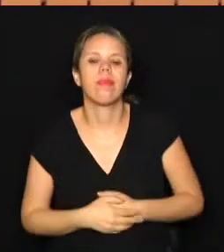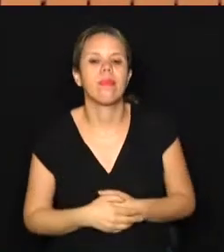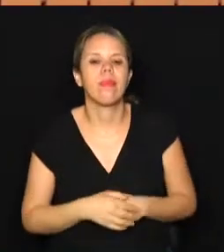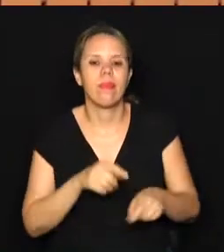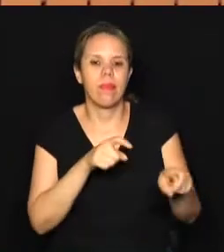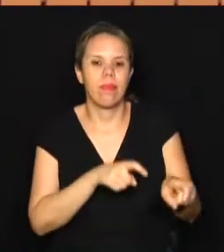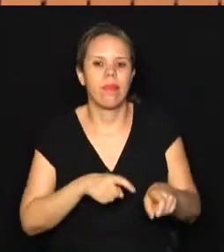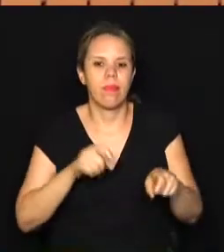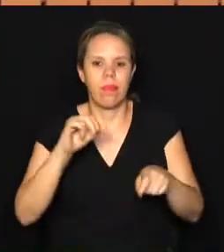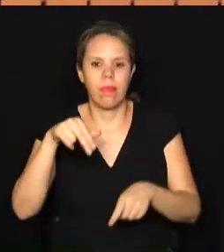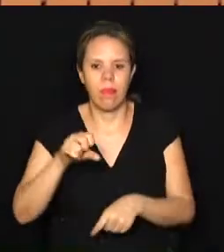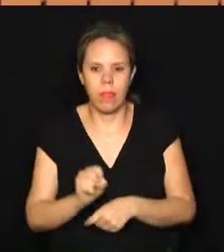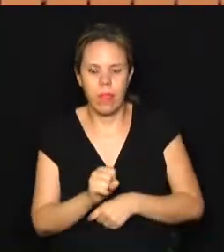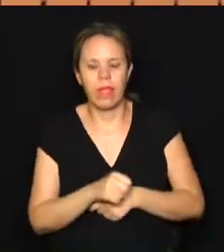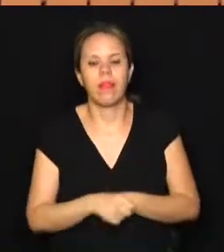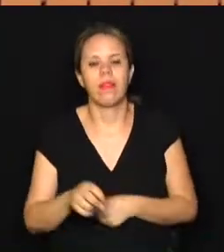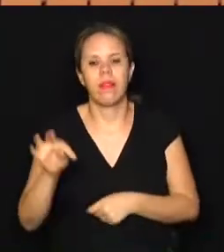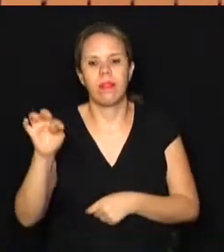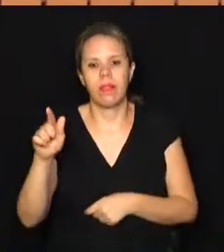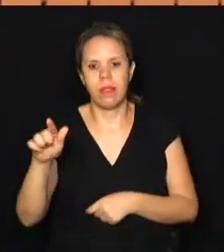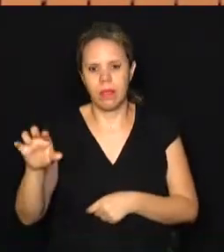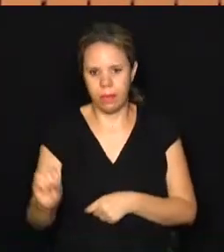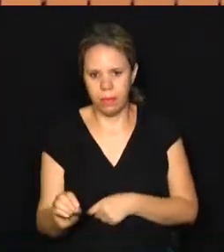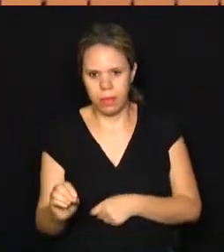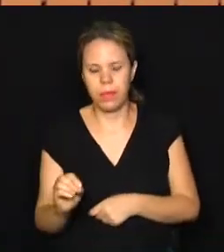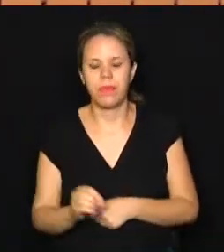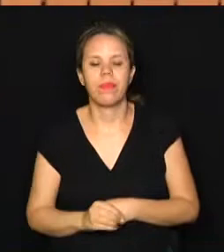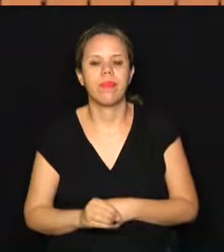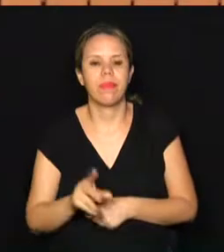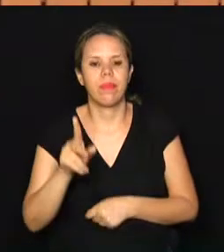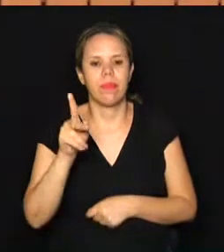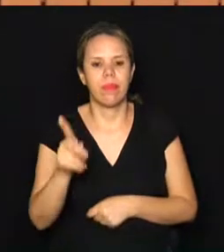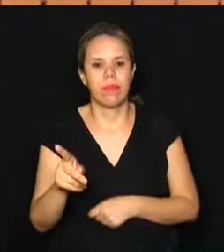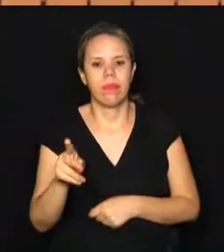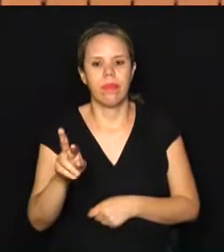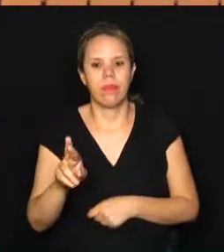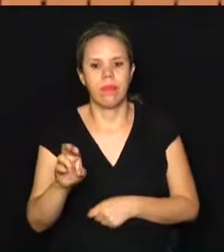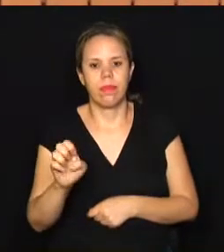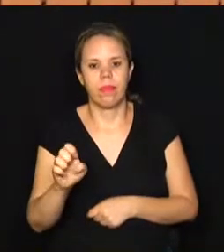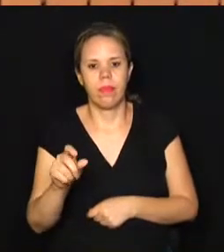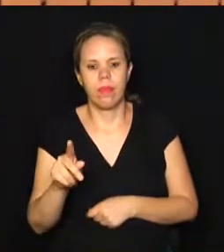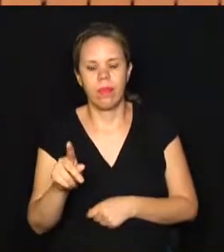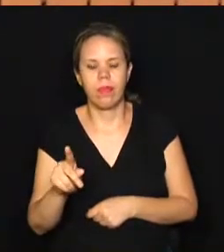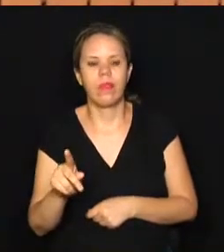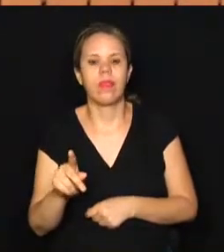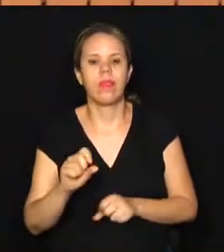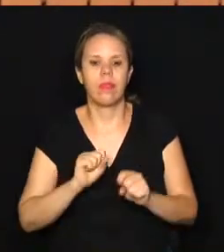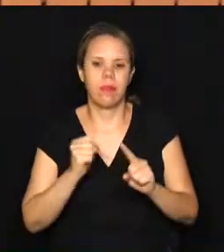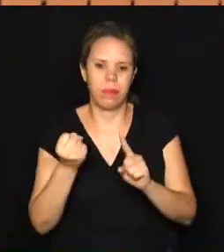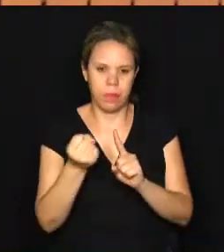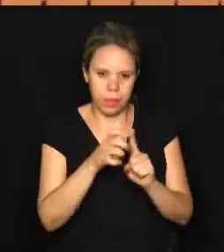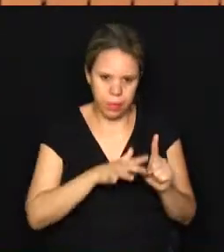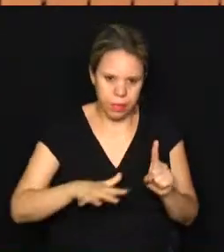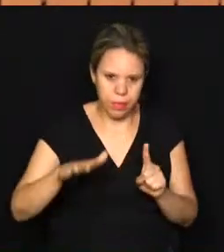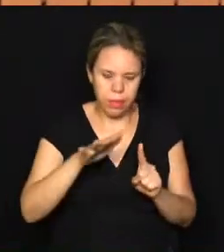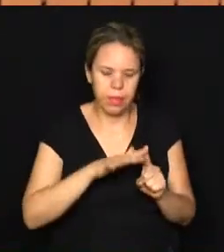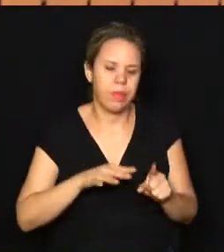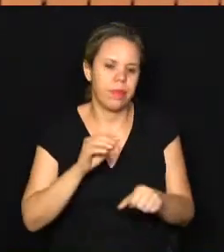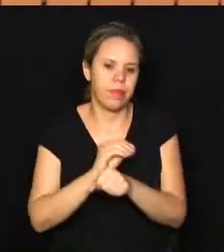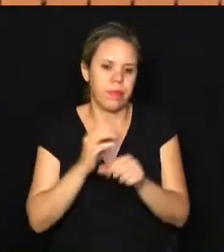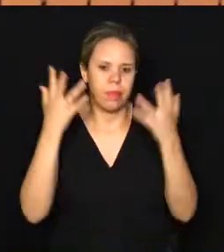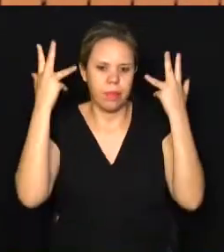Santo Inês, do Thiago Lira, que é da Proesp, a Sociedade Protetora da Diversidade das Espécies,